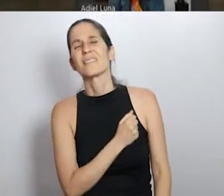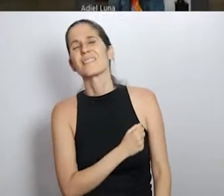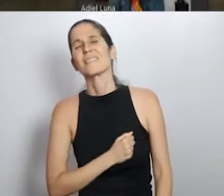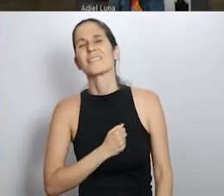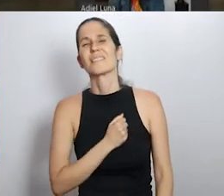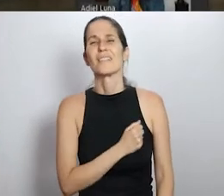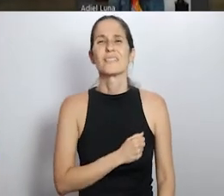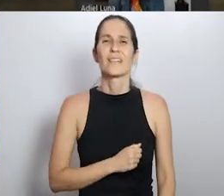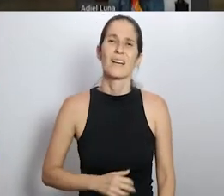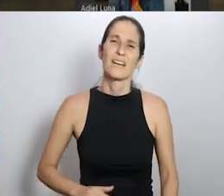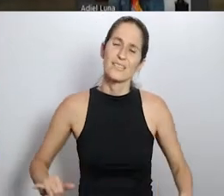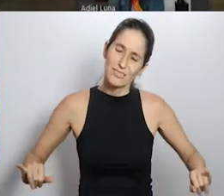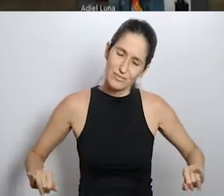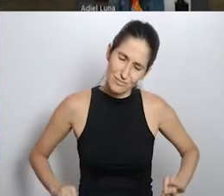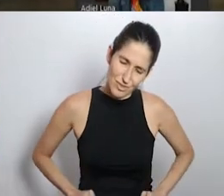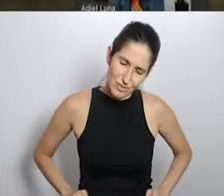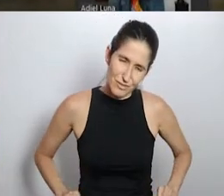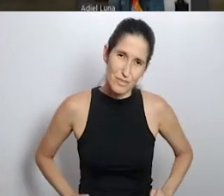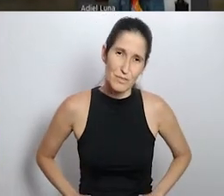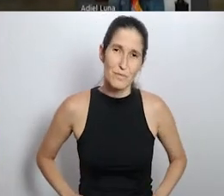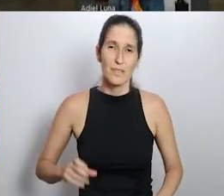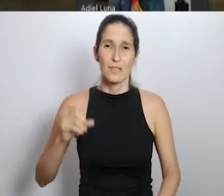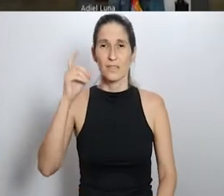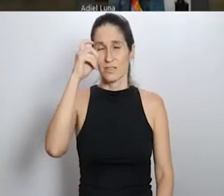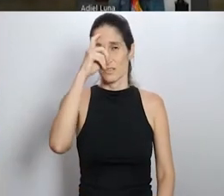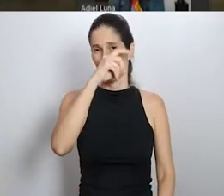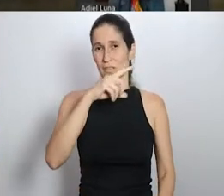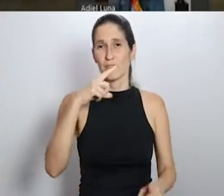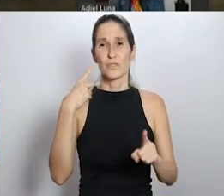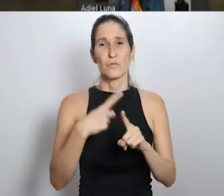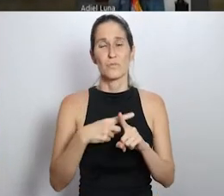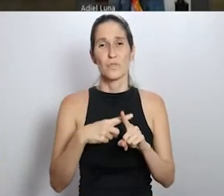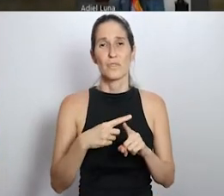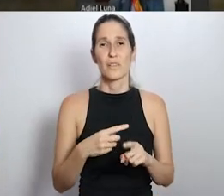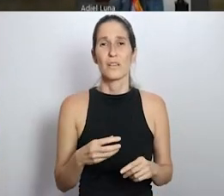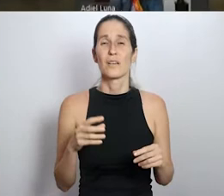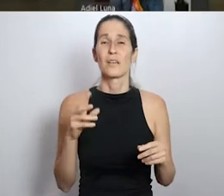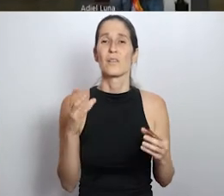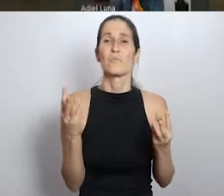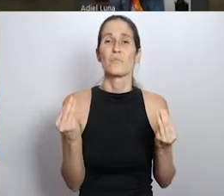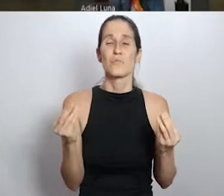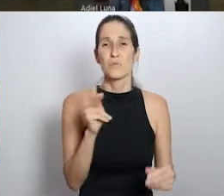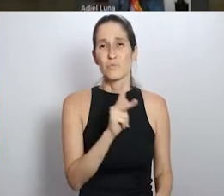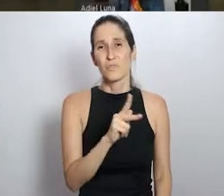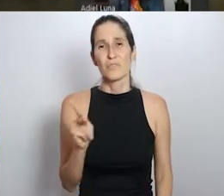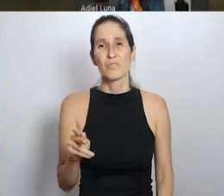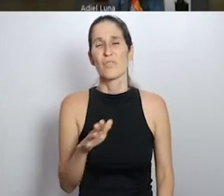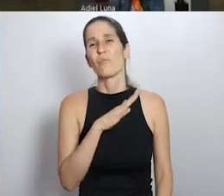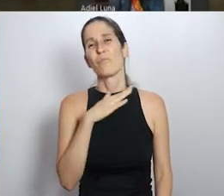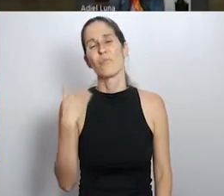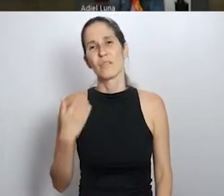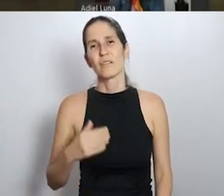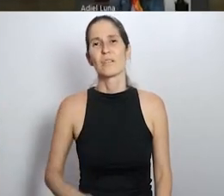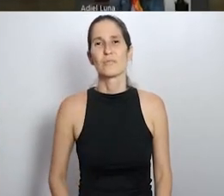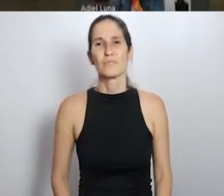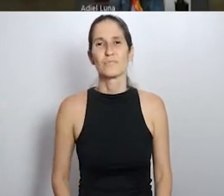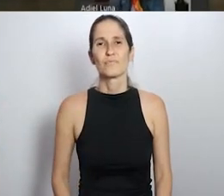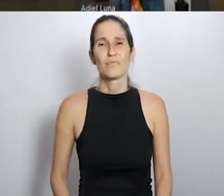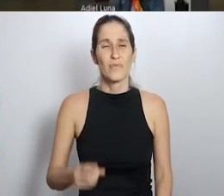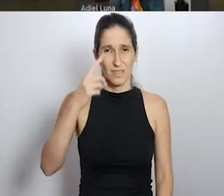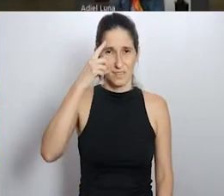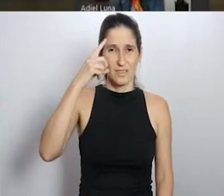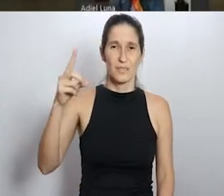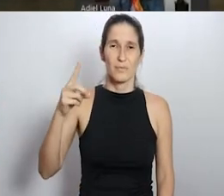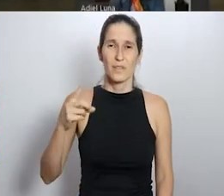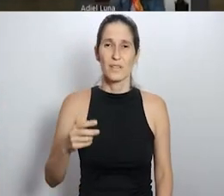Só o assunto da saudade e do pesar de ter perdido alguns mestres, né? Essa semana